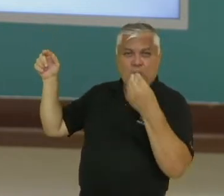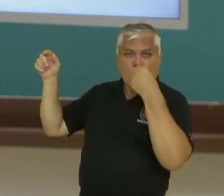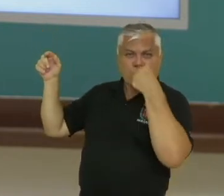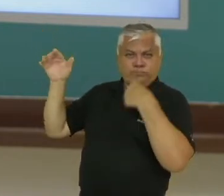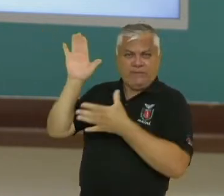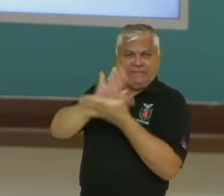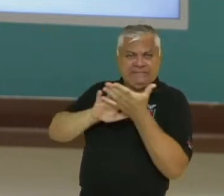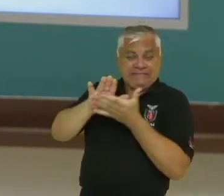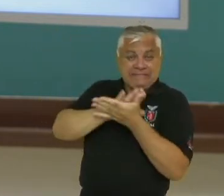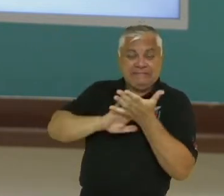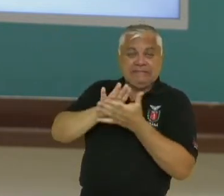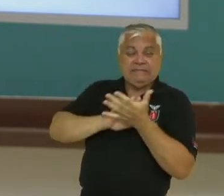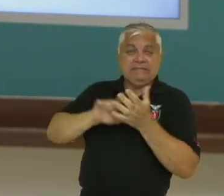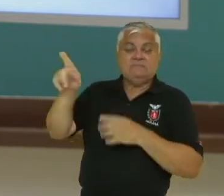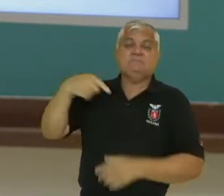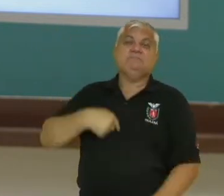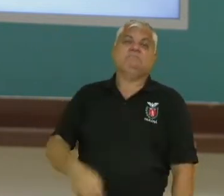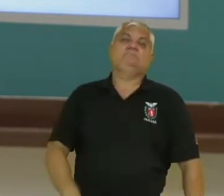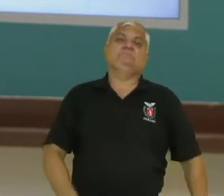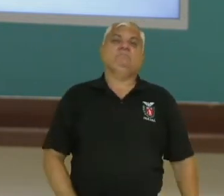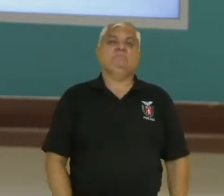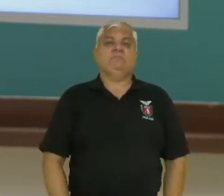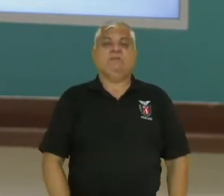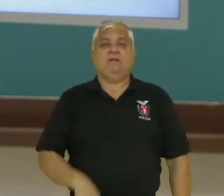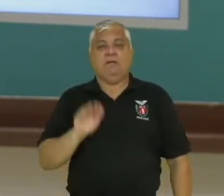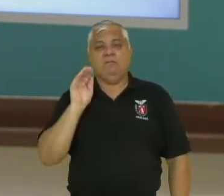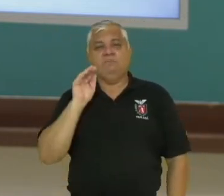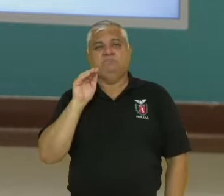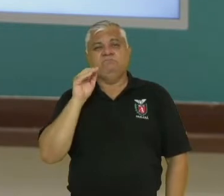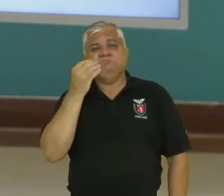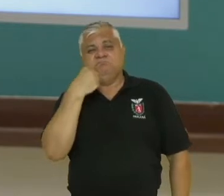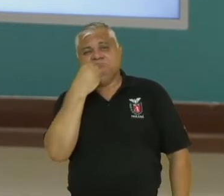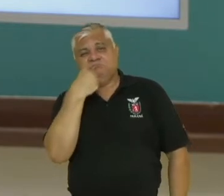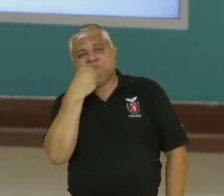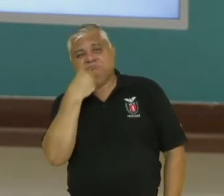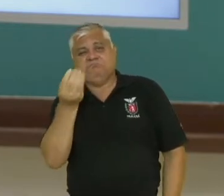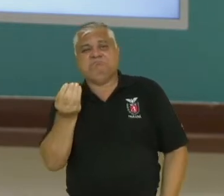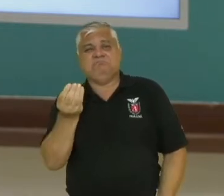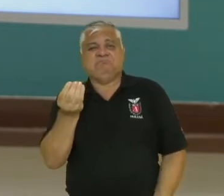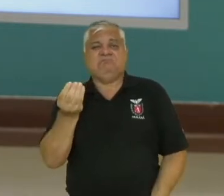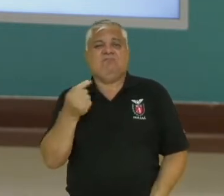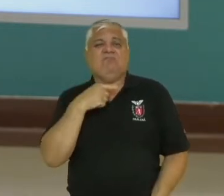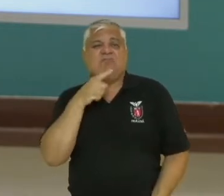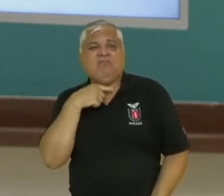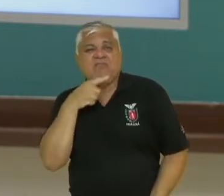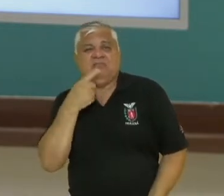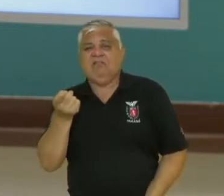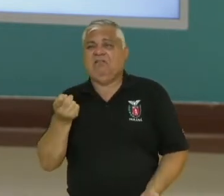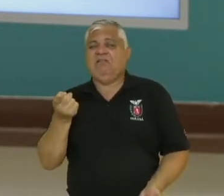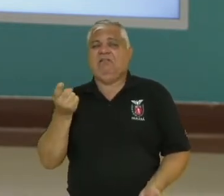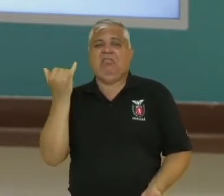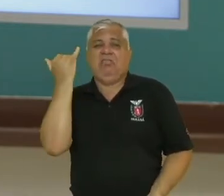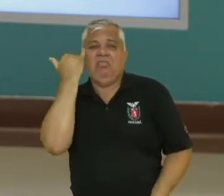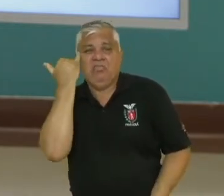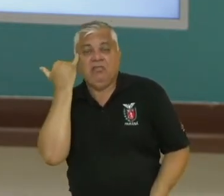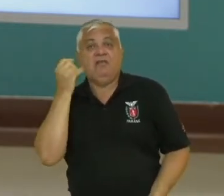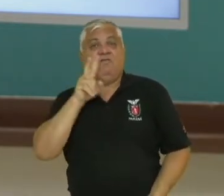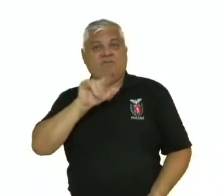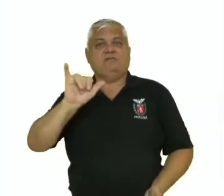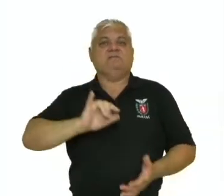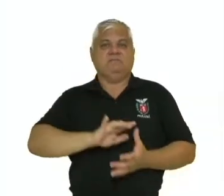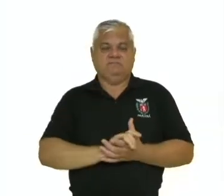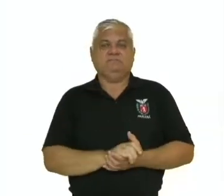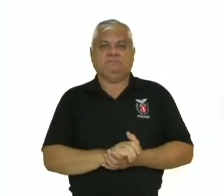muitos carboidratos, ela vai ficar o quê? Xoxinha, molinha, não vai ter vontade de fazer as coisas.